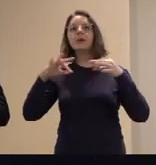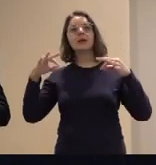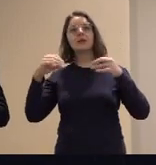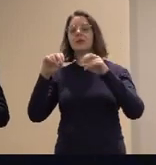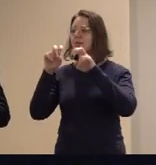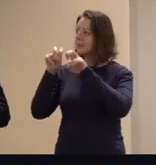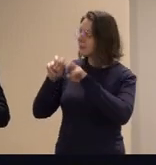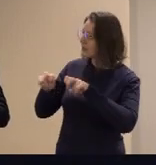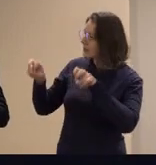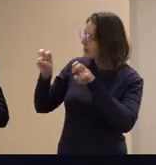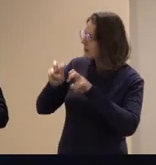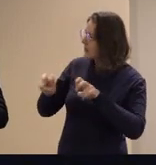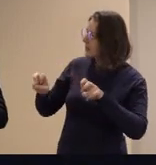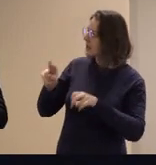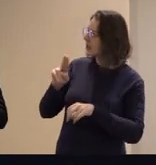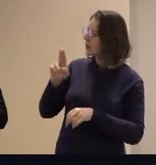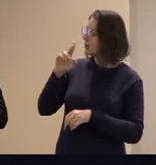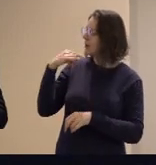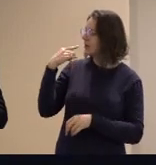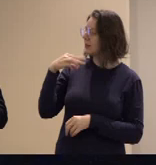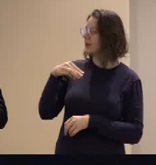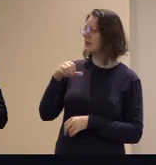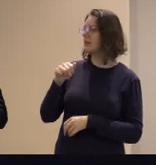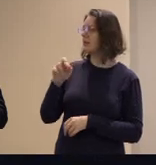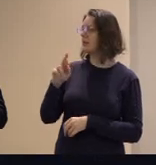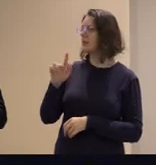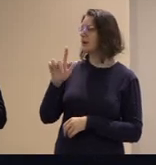né? Em nome da deputada Marlene, né?